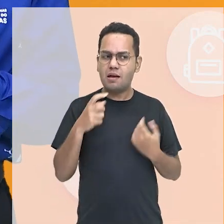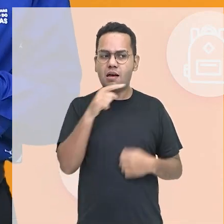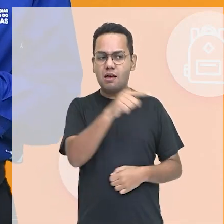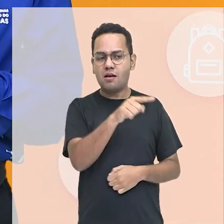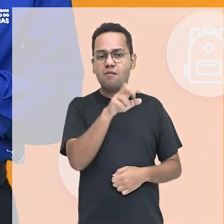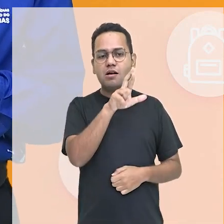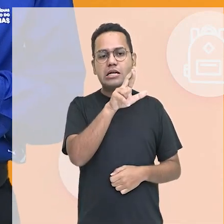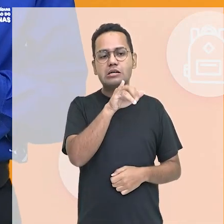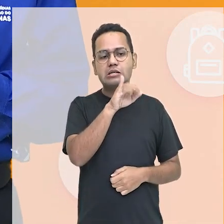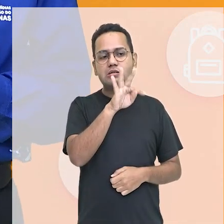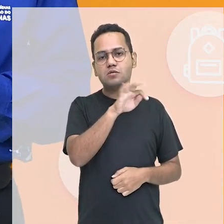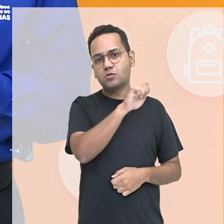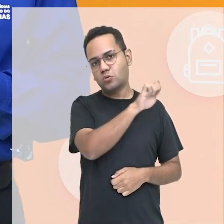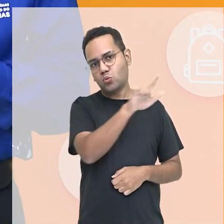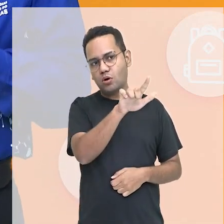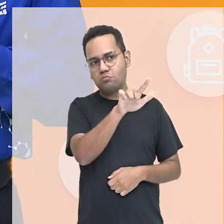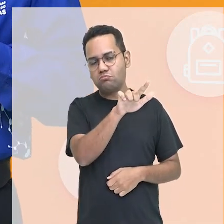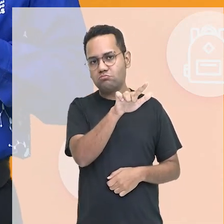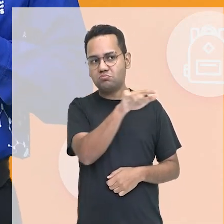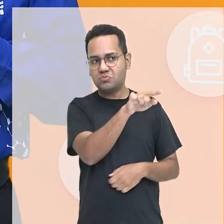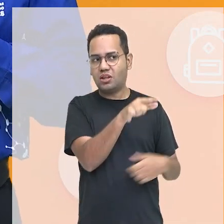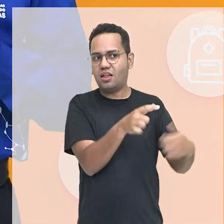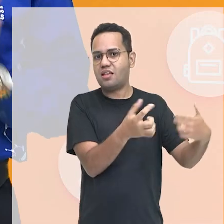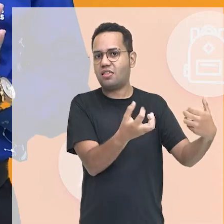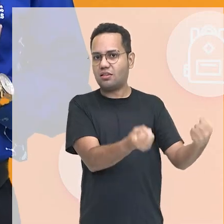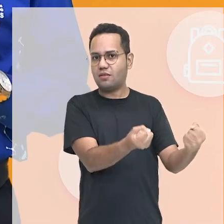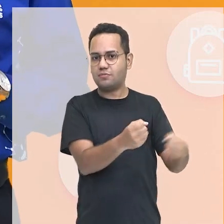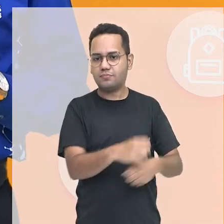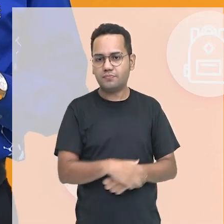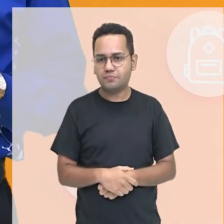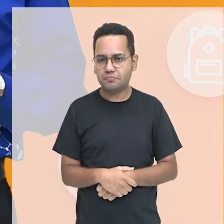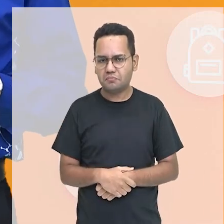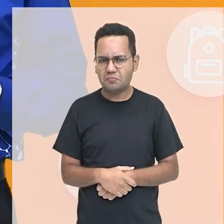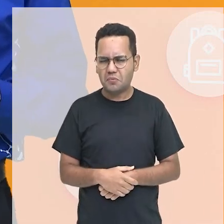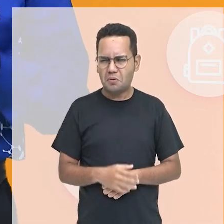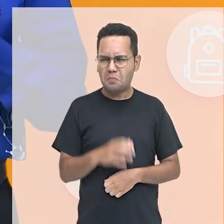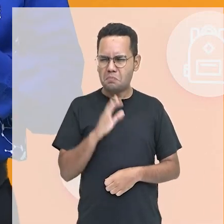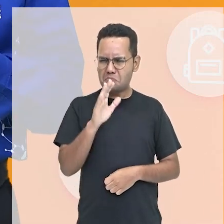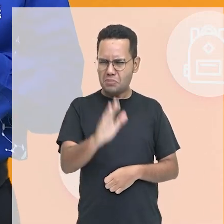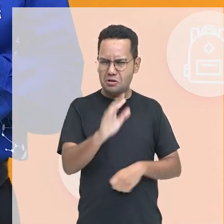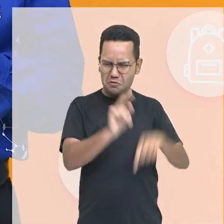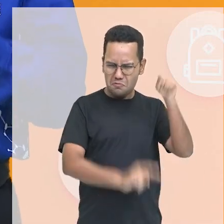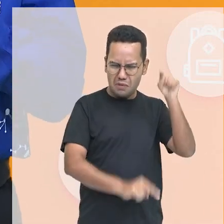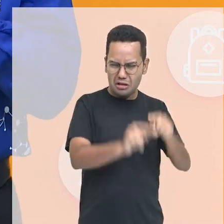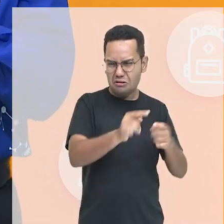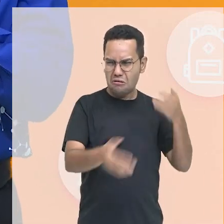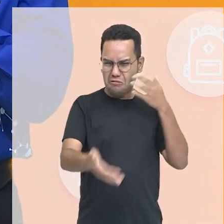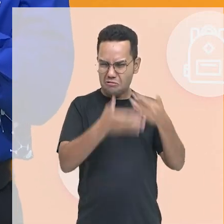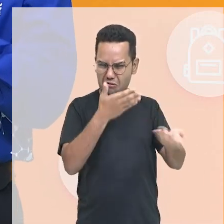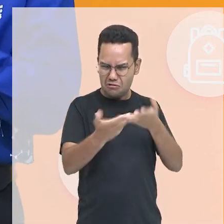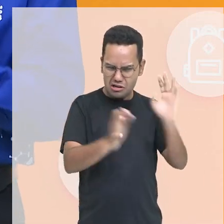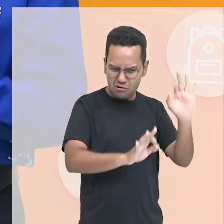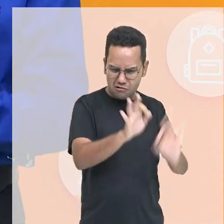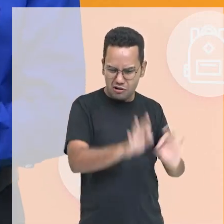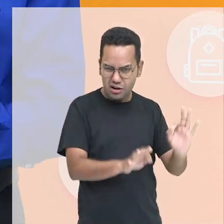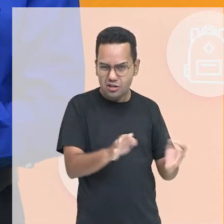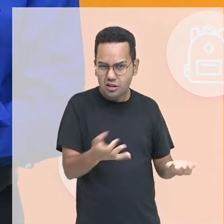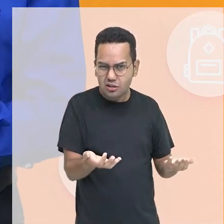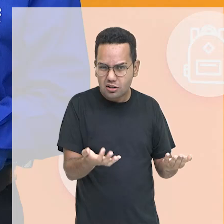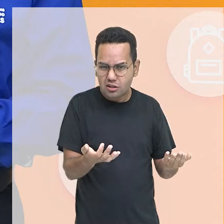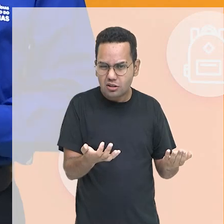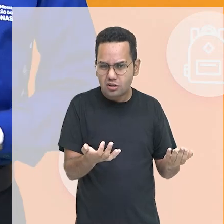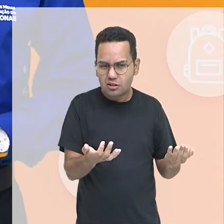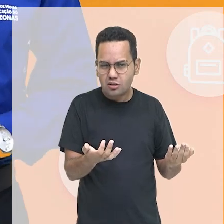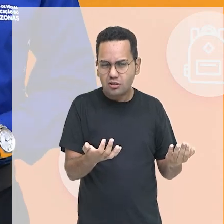essa aceitação. Essa luva, ela não é tratada de qualquer jeito. Com certeza, tanto a luva